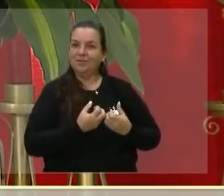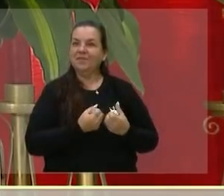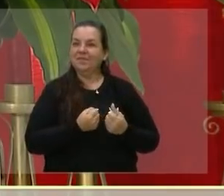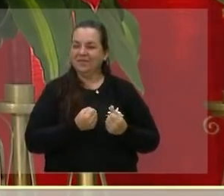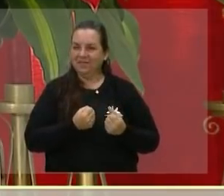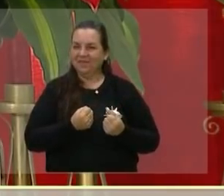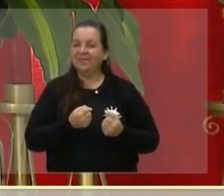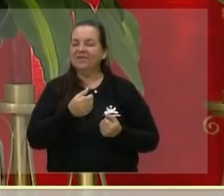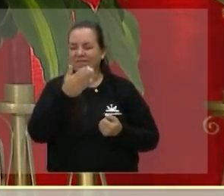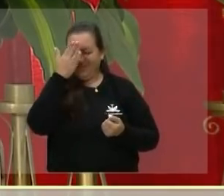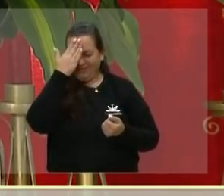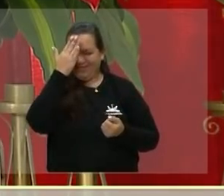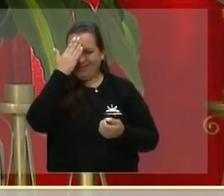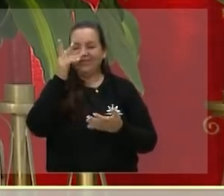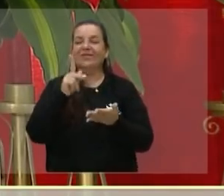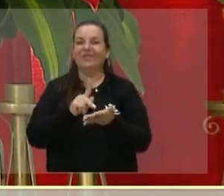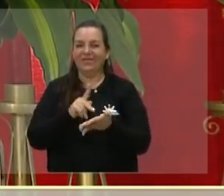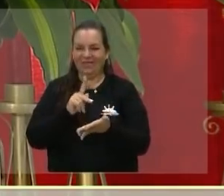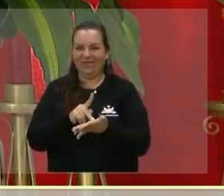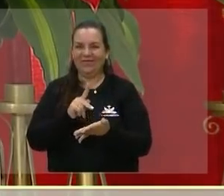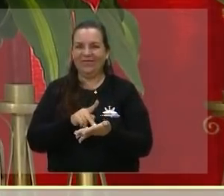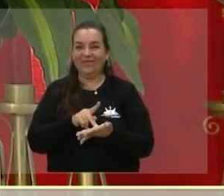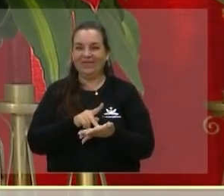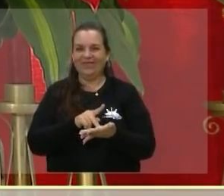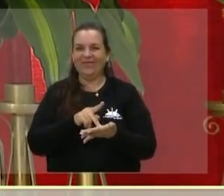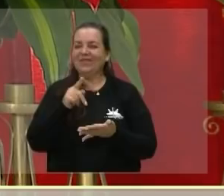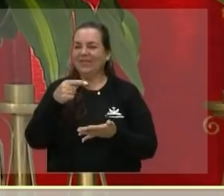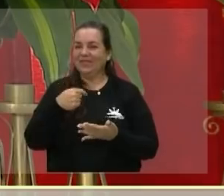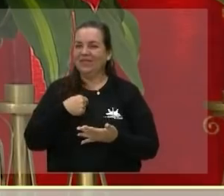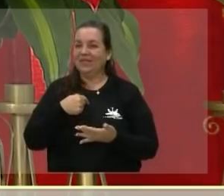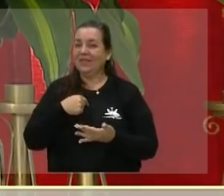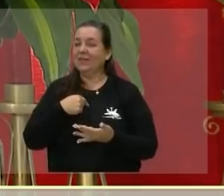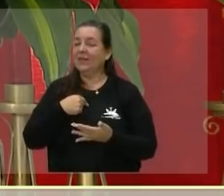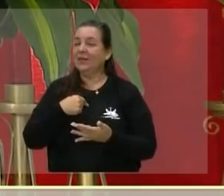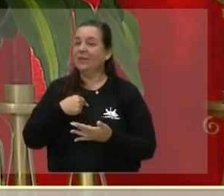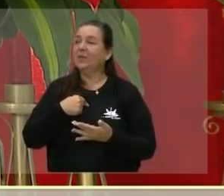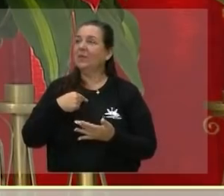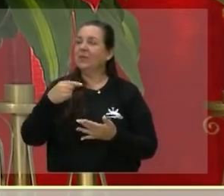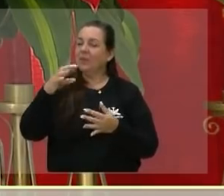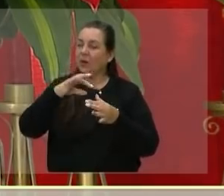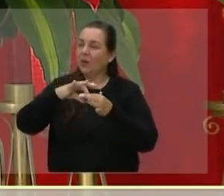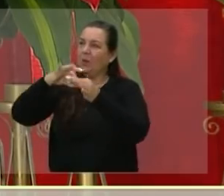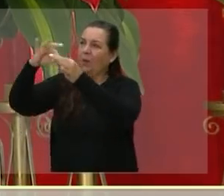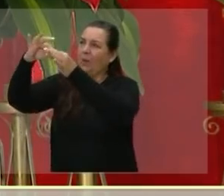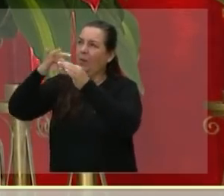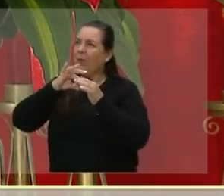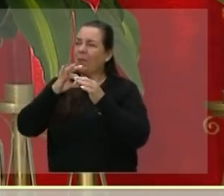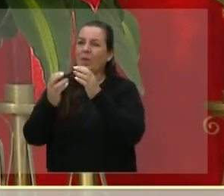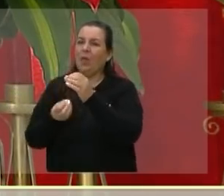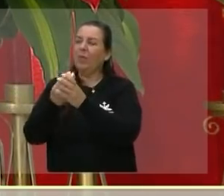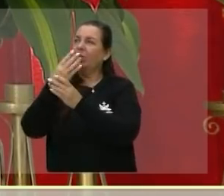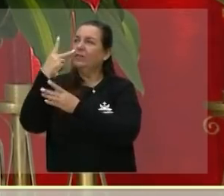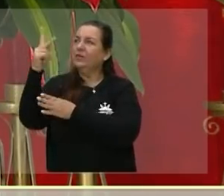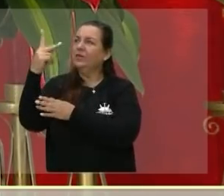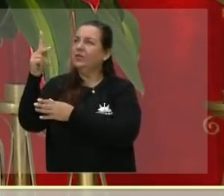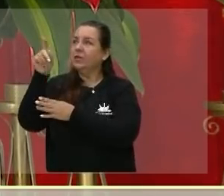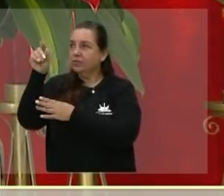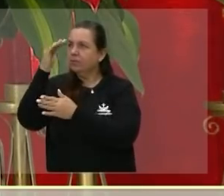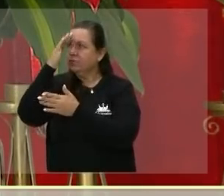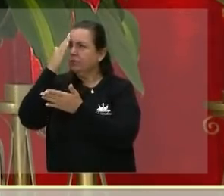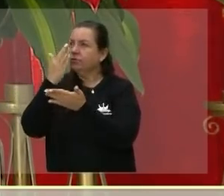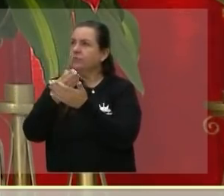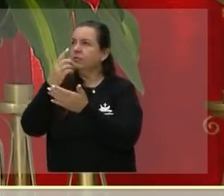e reconhecer um verdadeiramente que eu saí de ti e acreditaram que tu